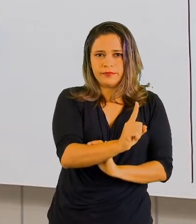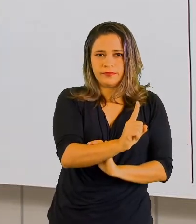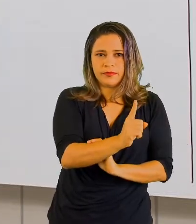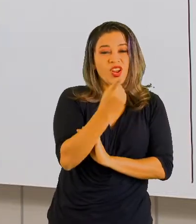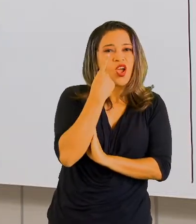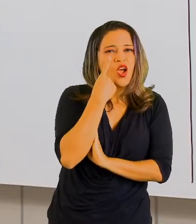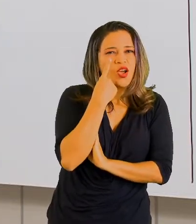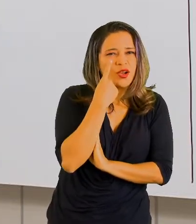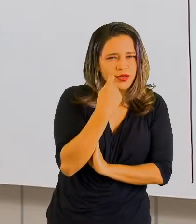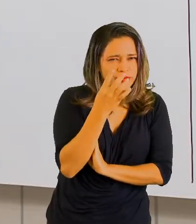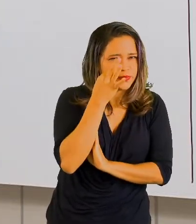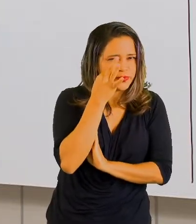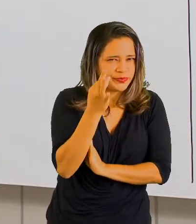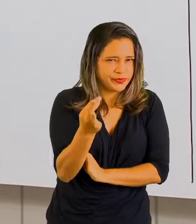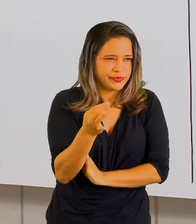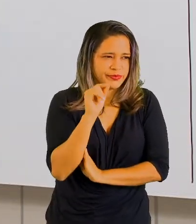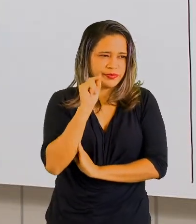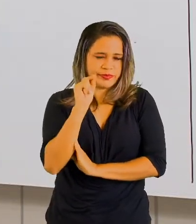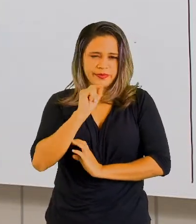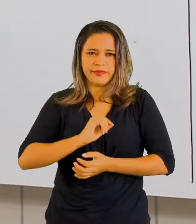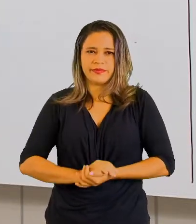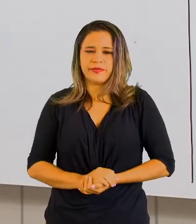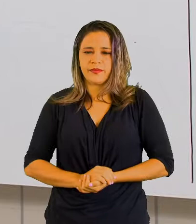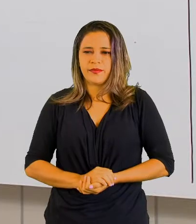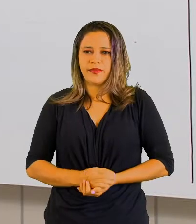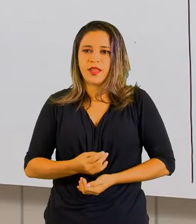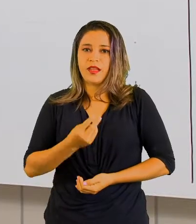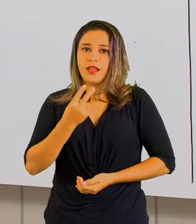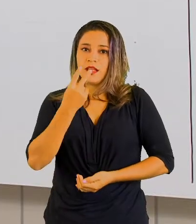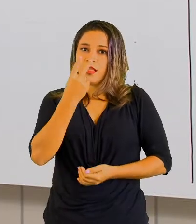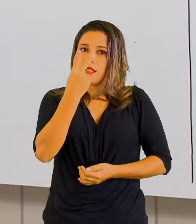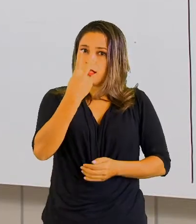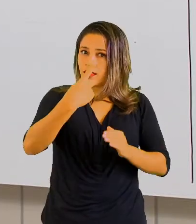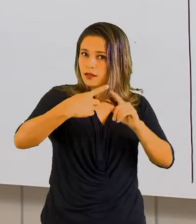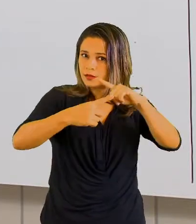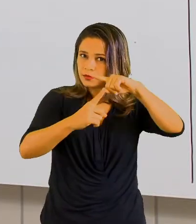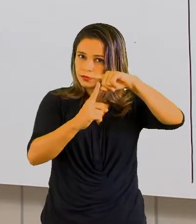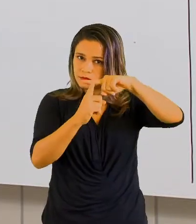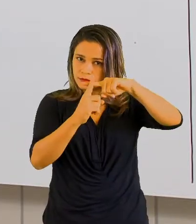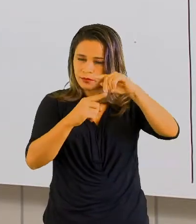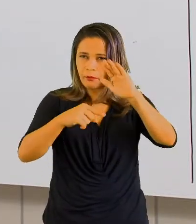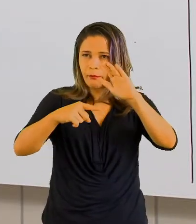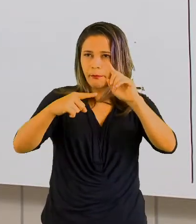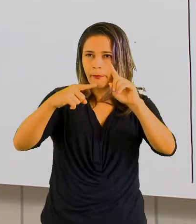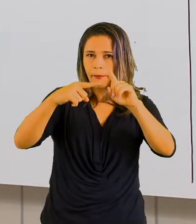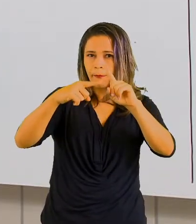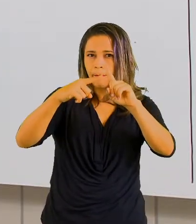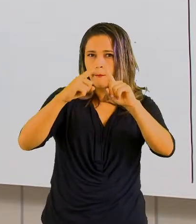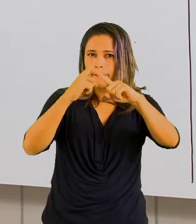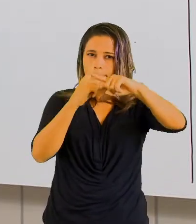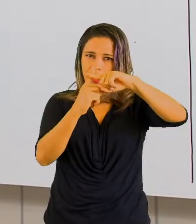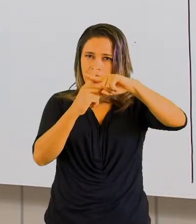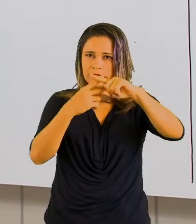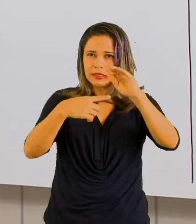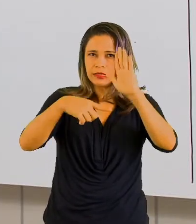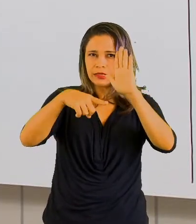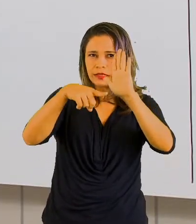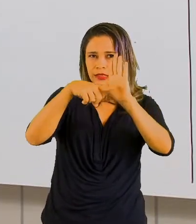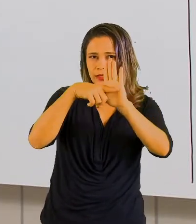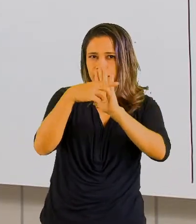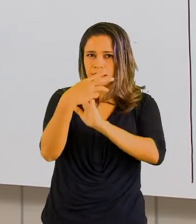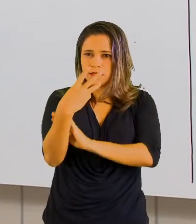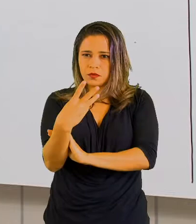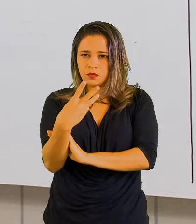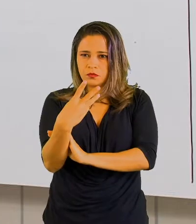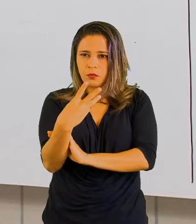seguinte. 2 positivos mais 3 negativos, a gente pode limpar um pouco